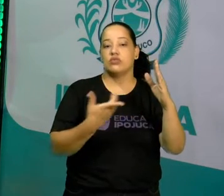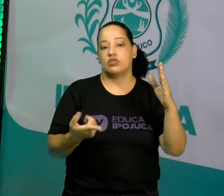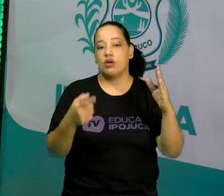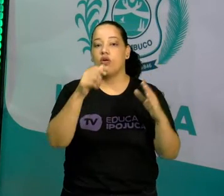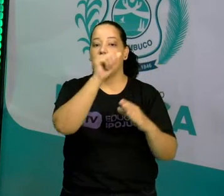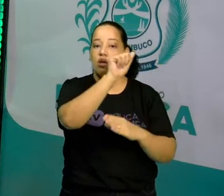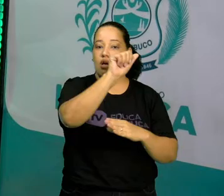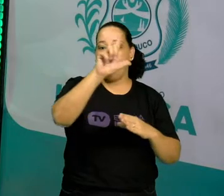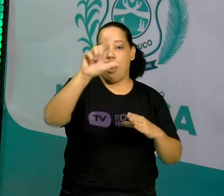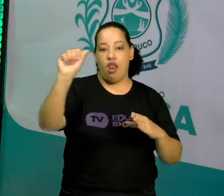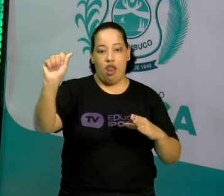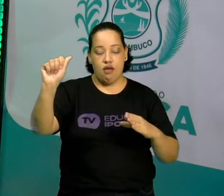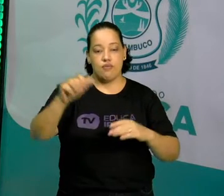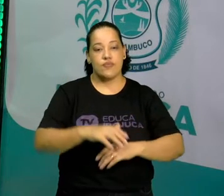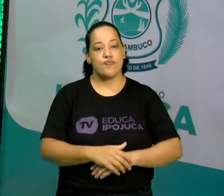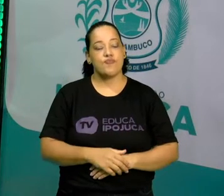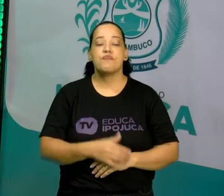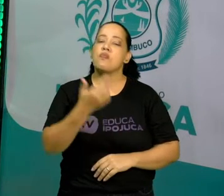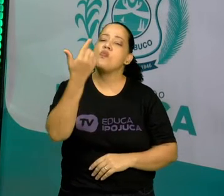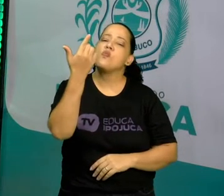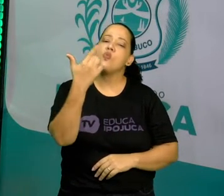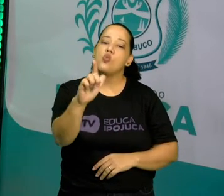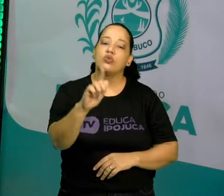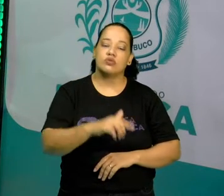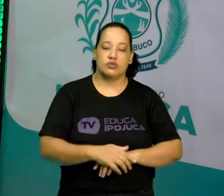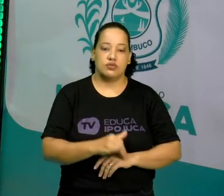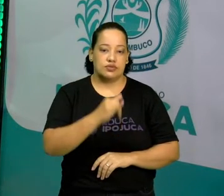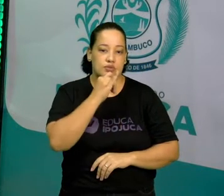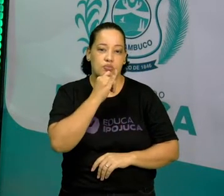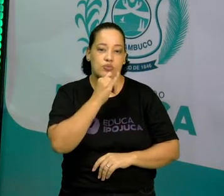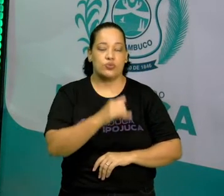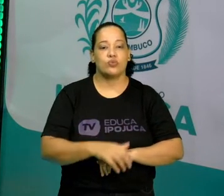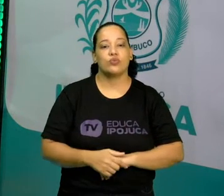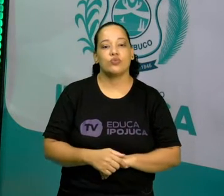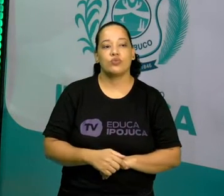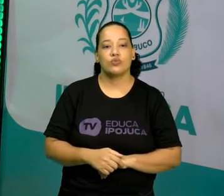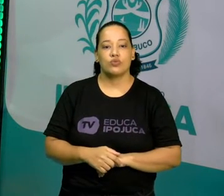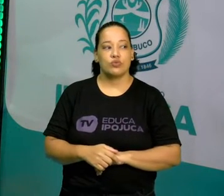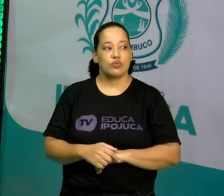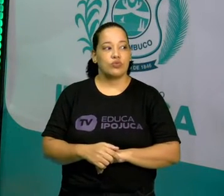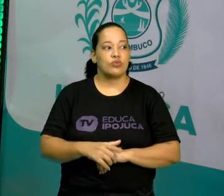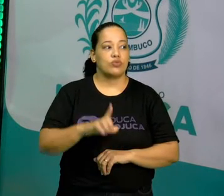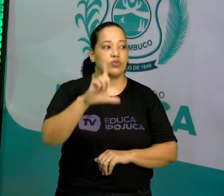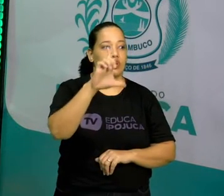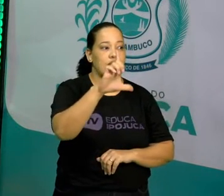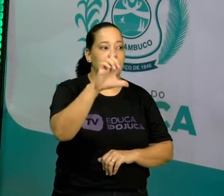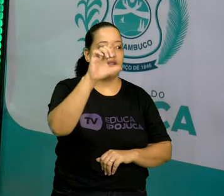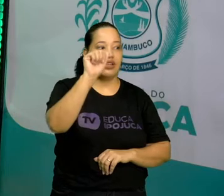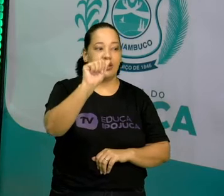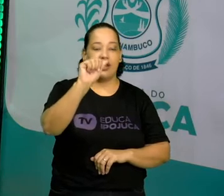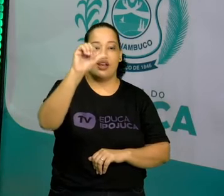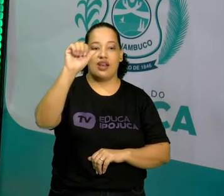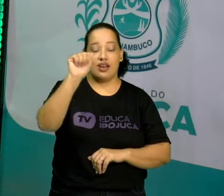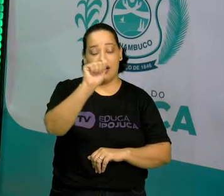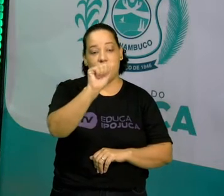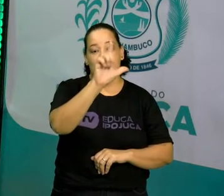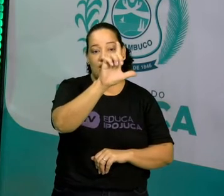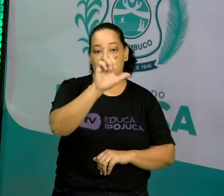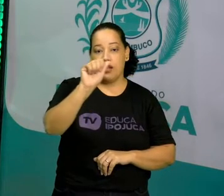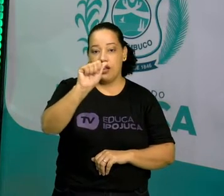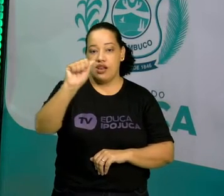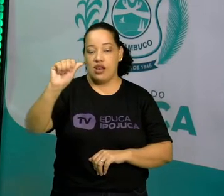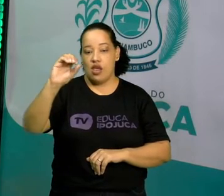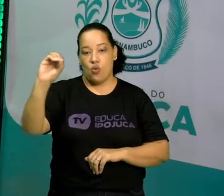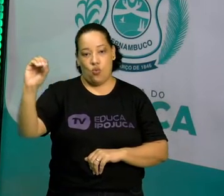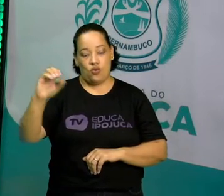ala. Ainda temos outro caso, o caso lao, lado,